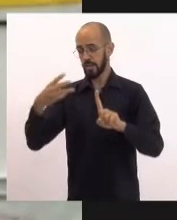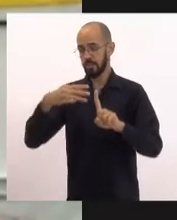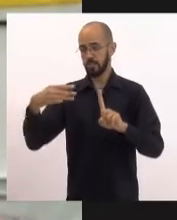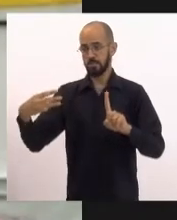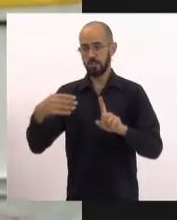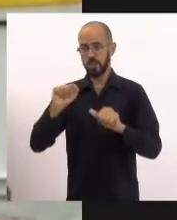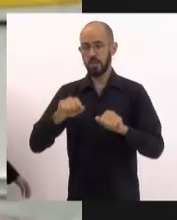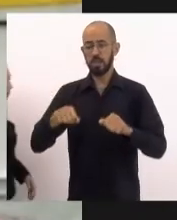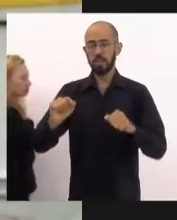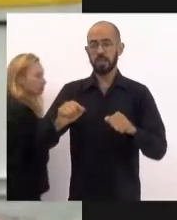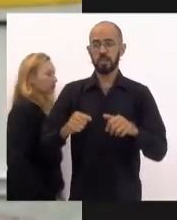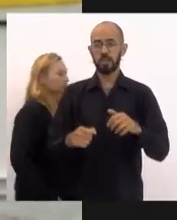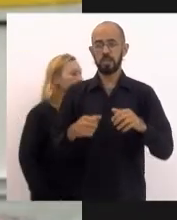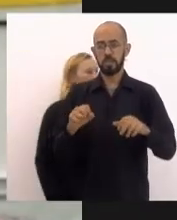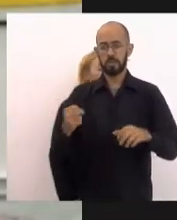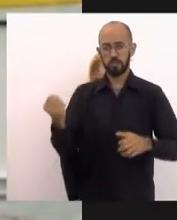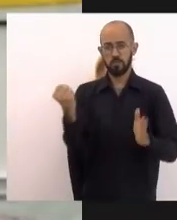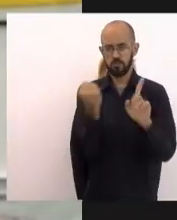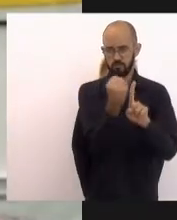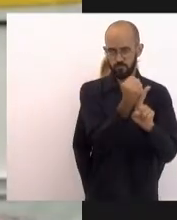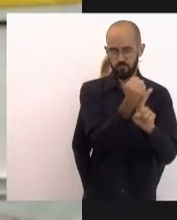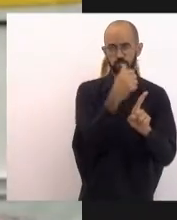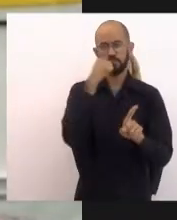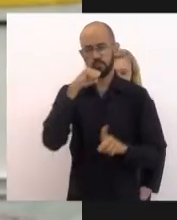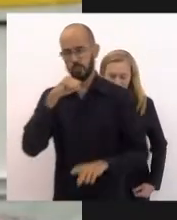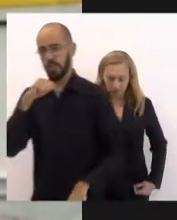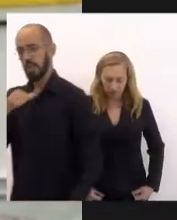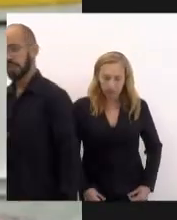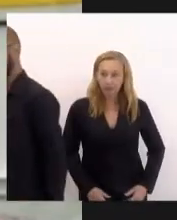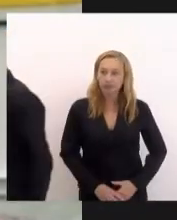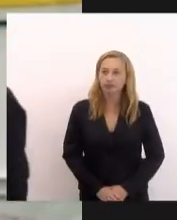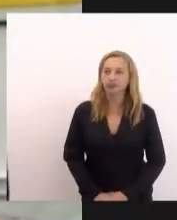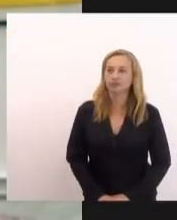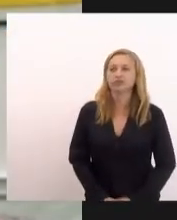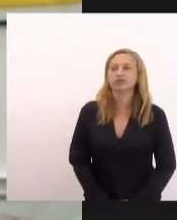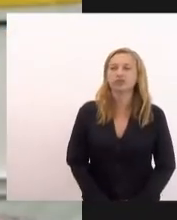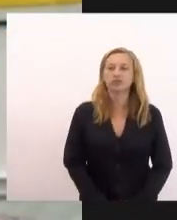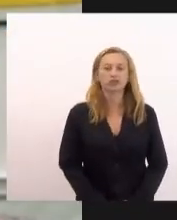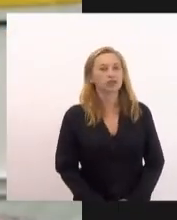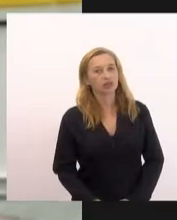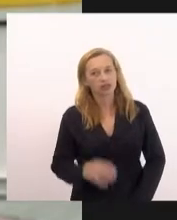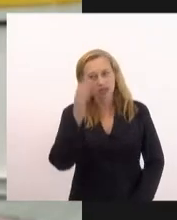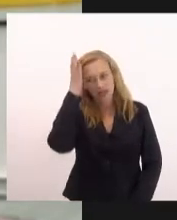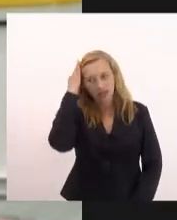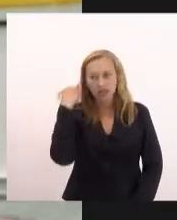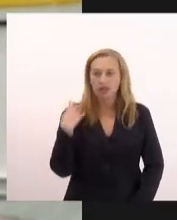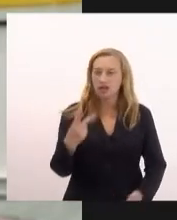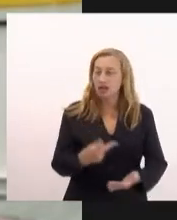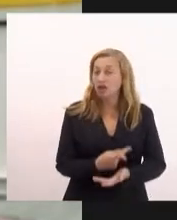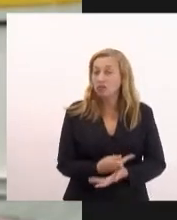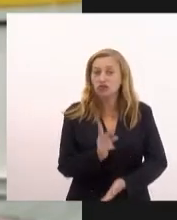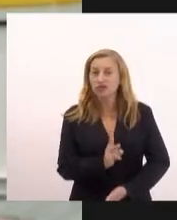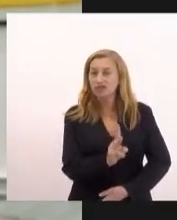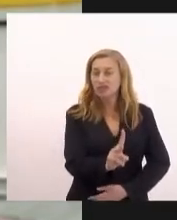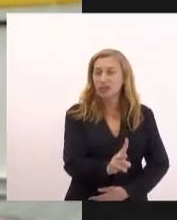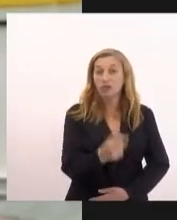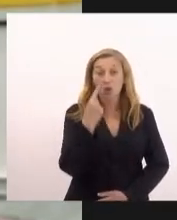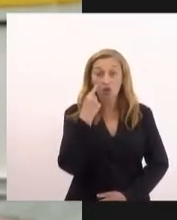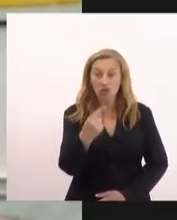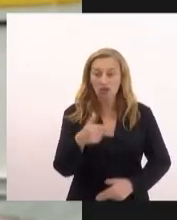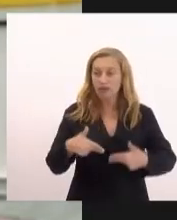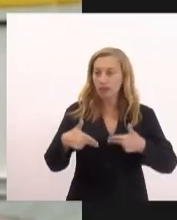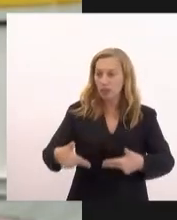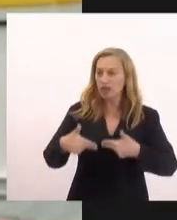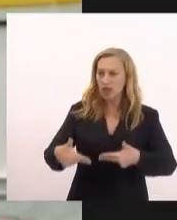das mulheres, a facada dentro da favela. E essa mesma hipocrisia de sempre que eu observo desses militantes de